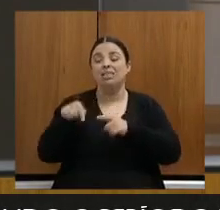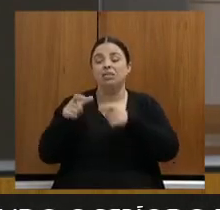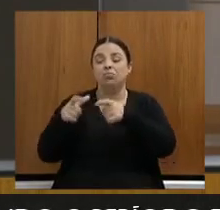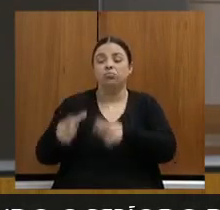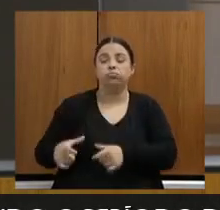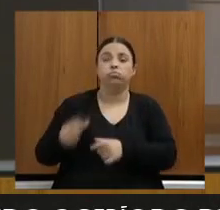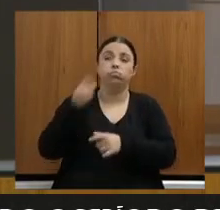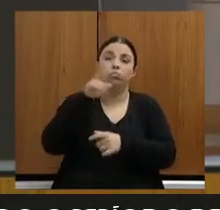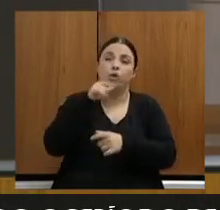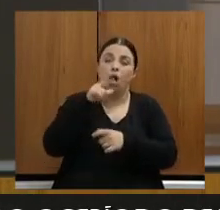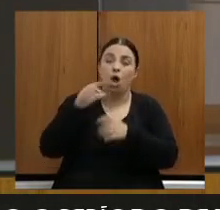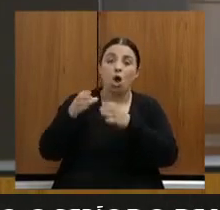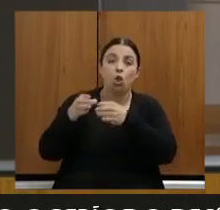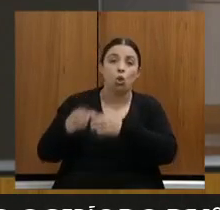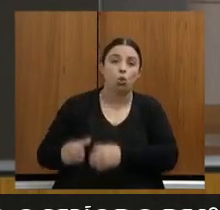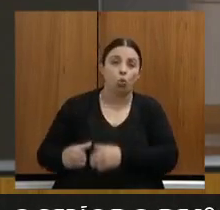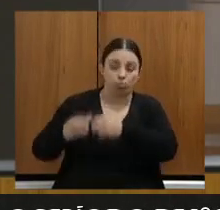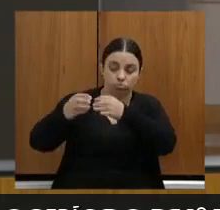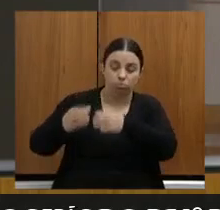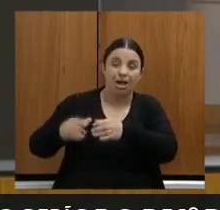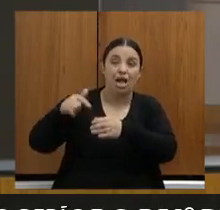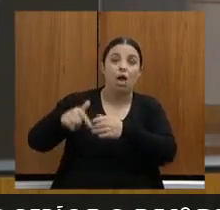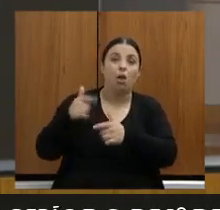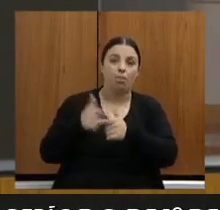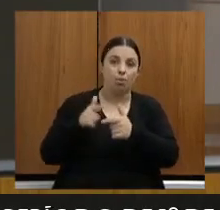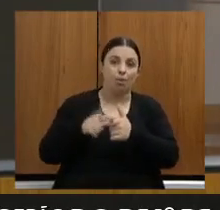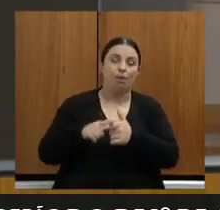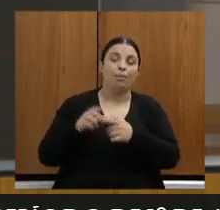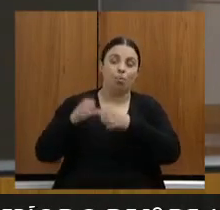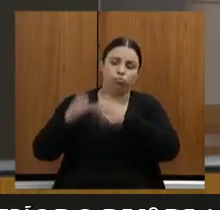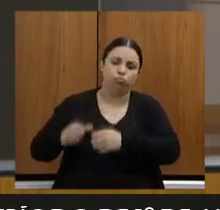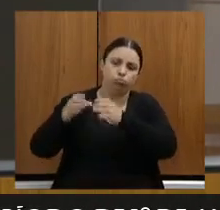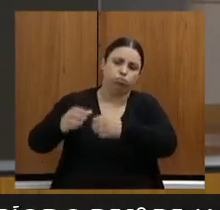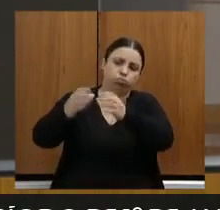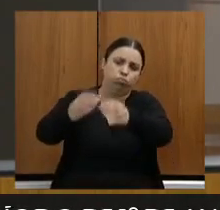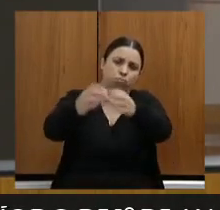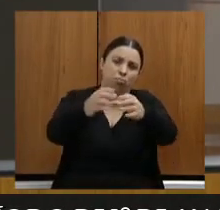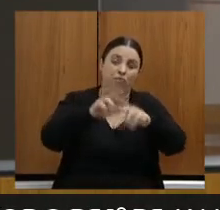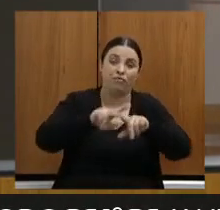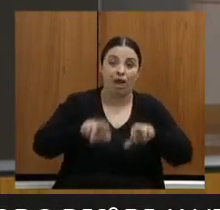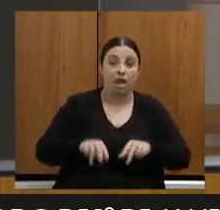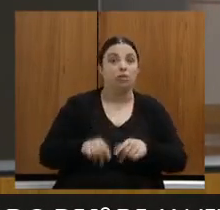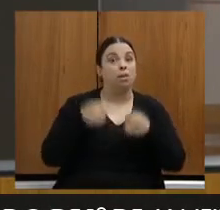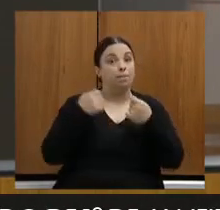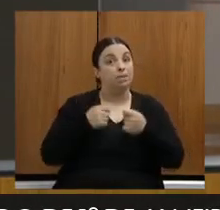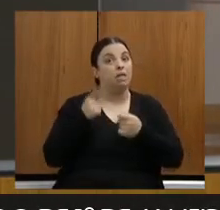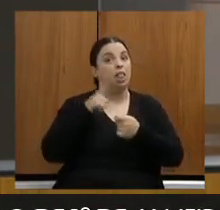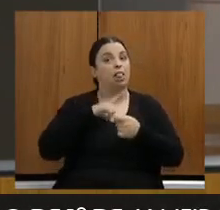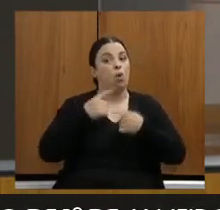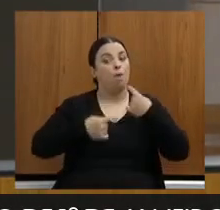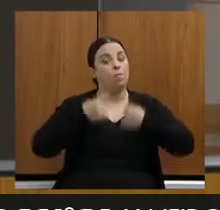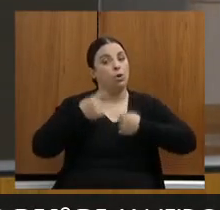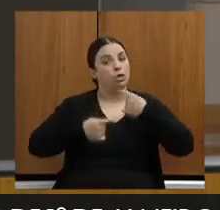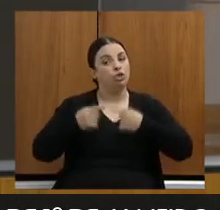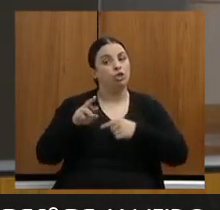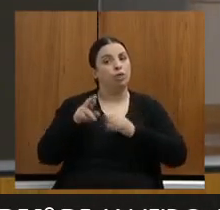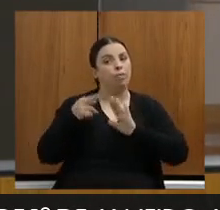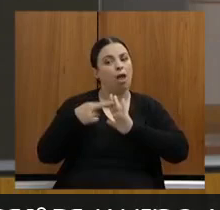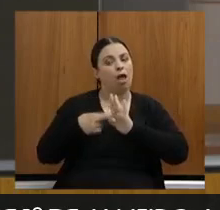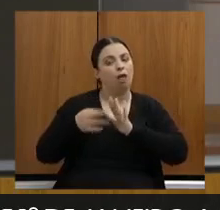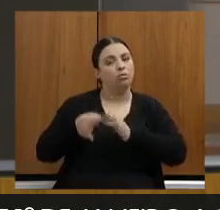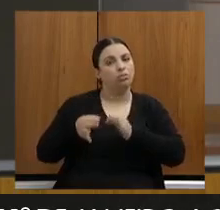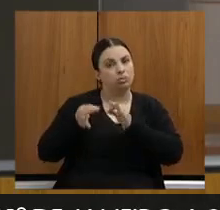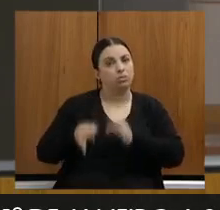tubulares eles têm tem dois problemas o problema que vai furando multi poço e se a gente não tiver uma política que faça aí o